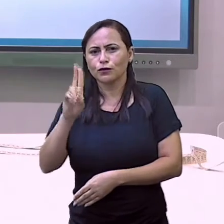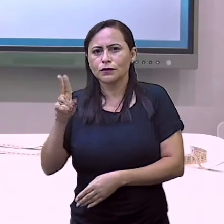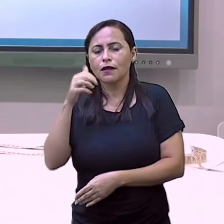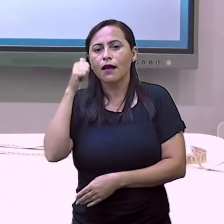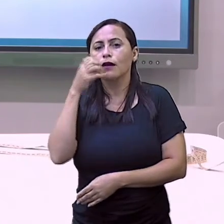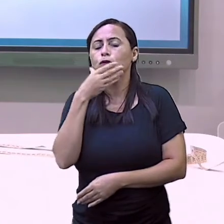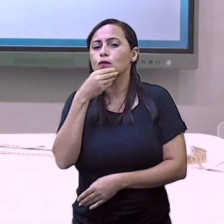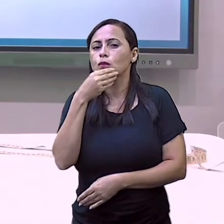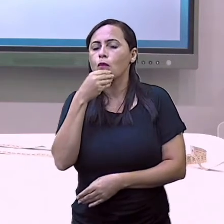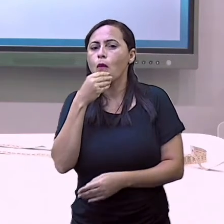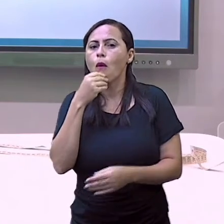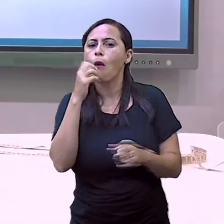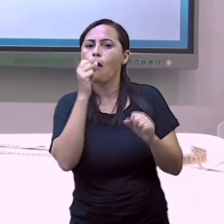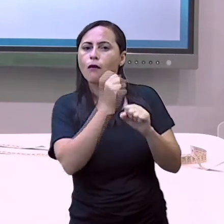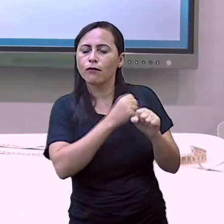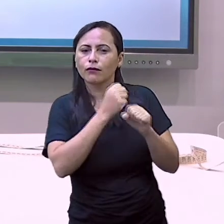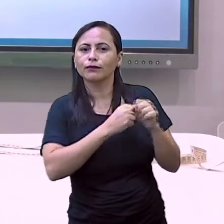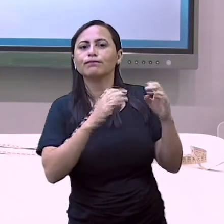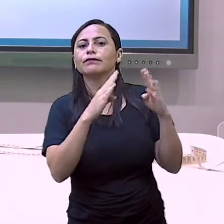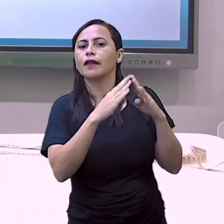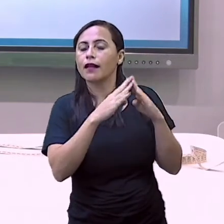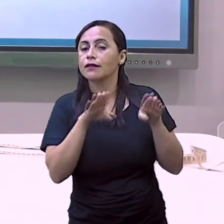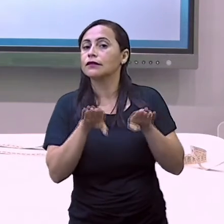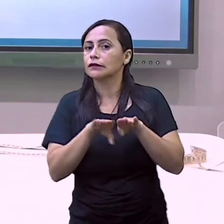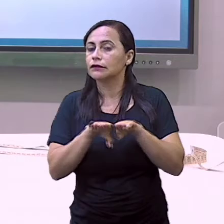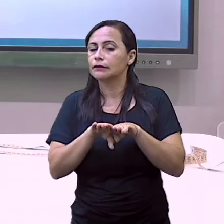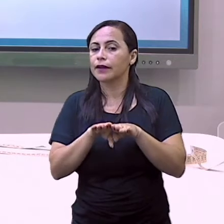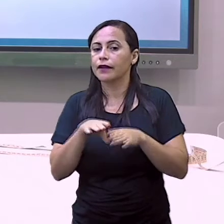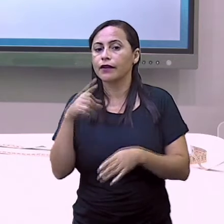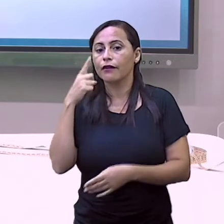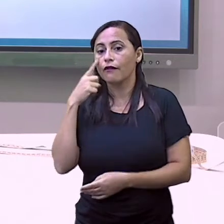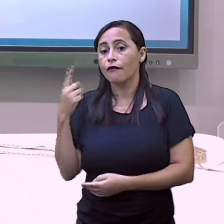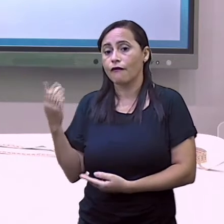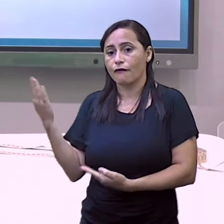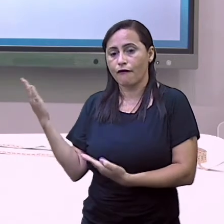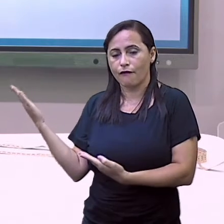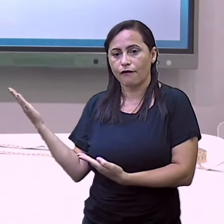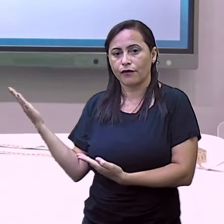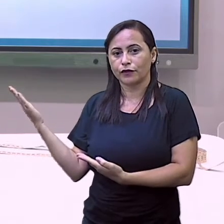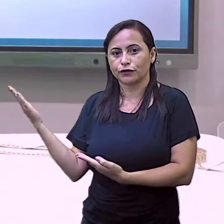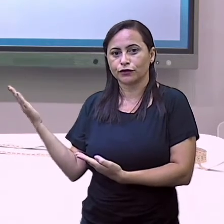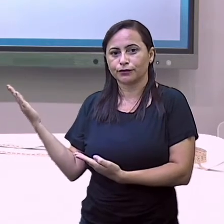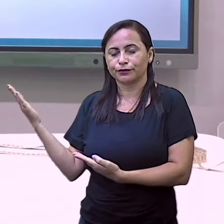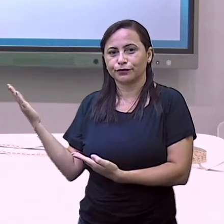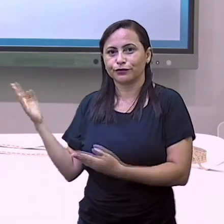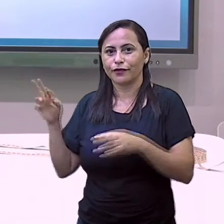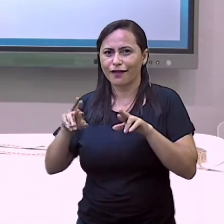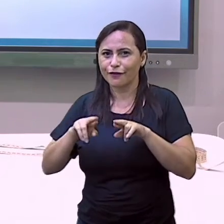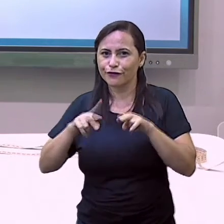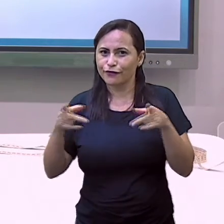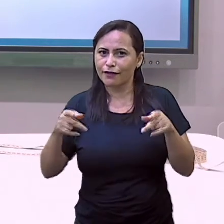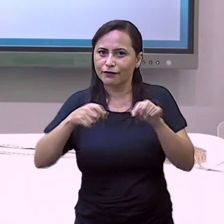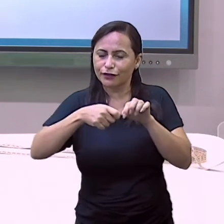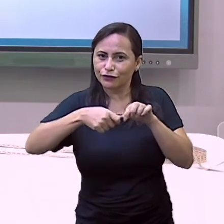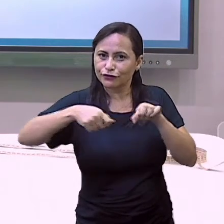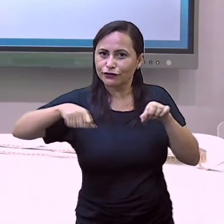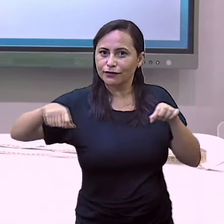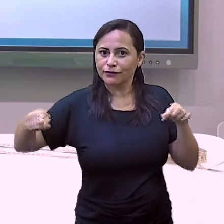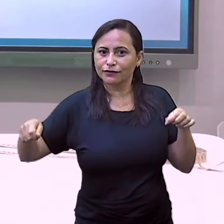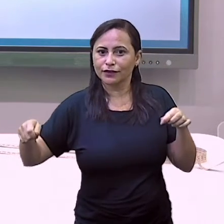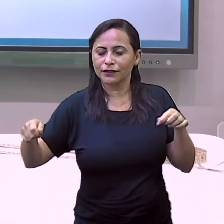Algumas pessoas têm até dificuldade em utilizar esse metro. Por quê? Diferente da fita, o próprio nome dele diz